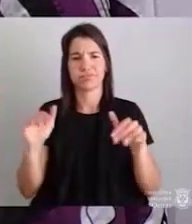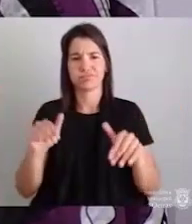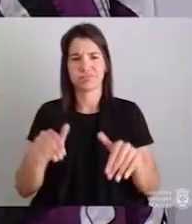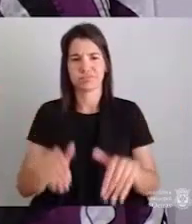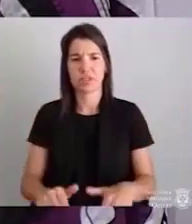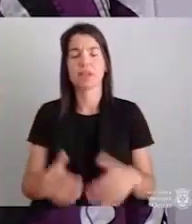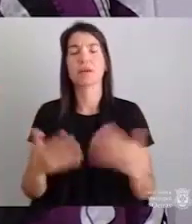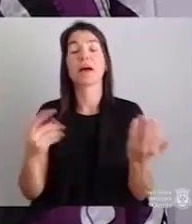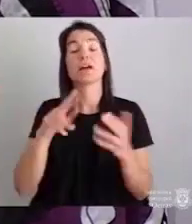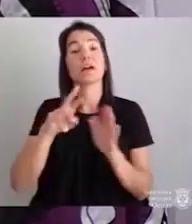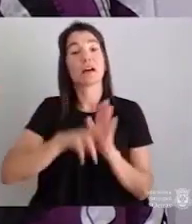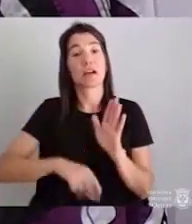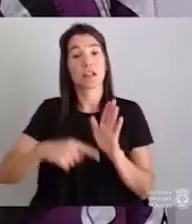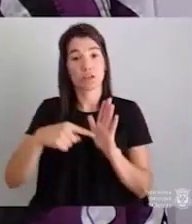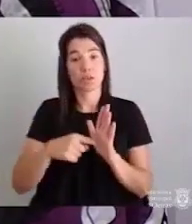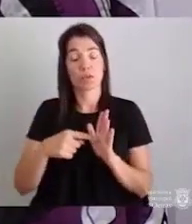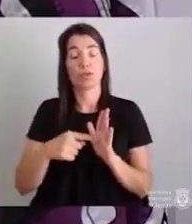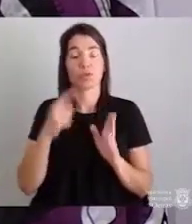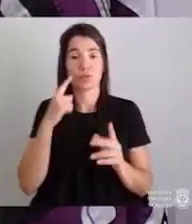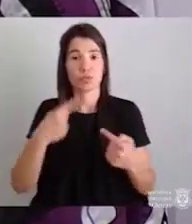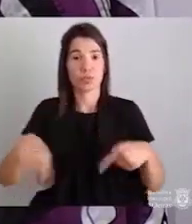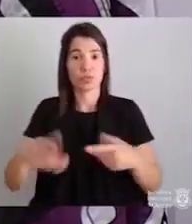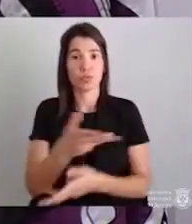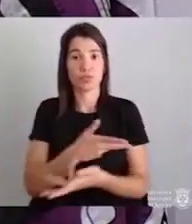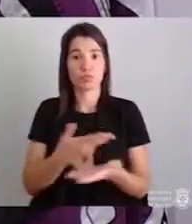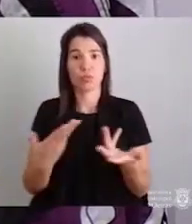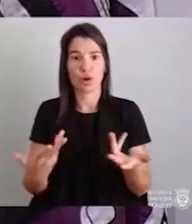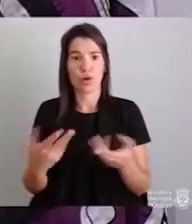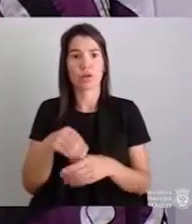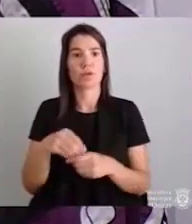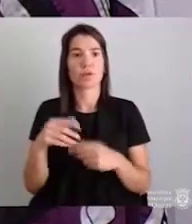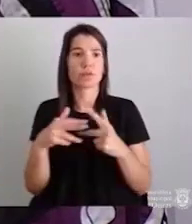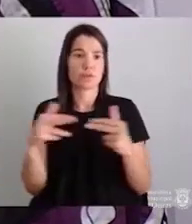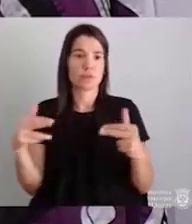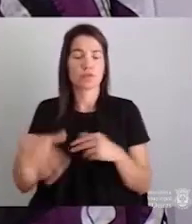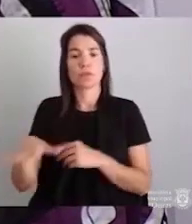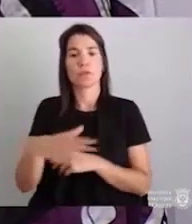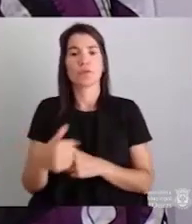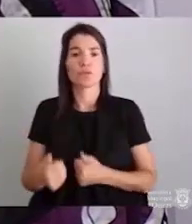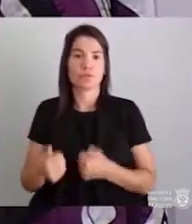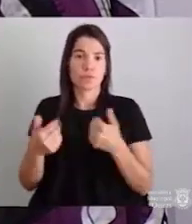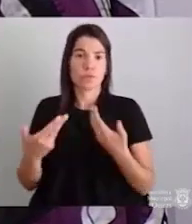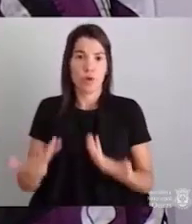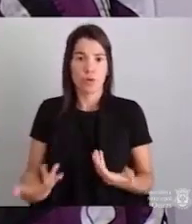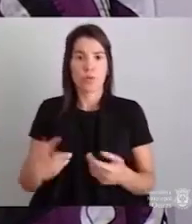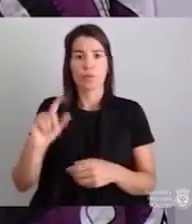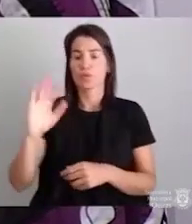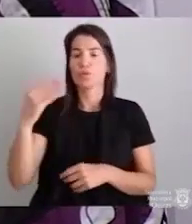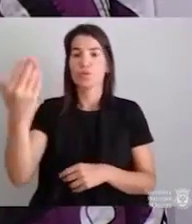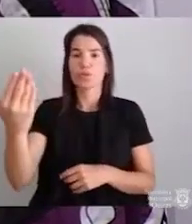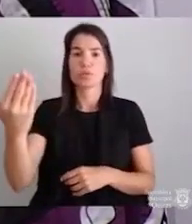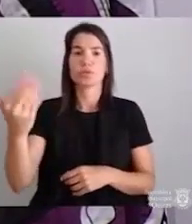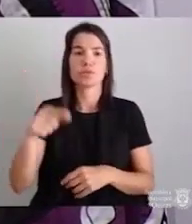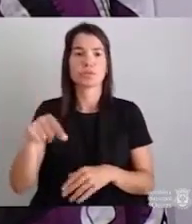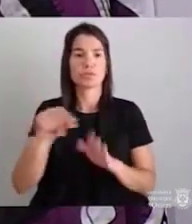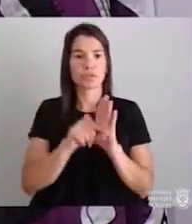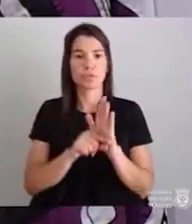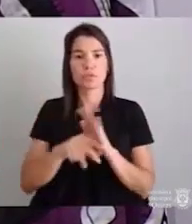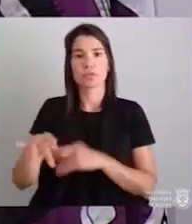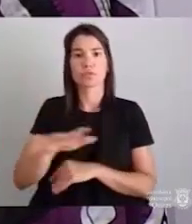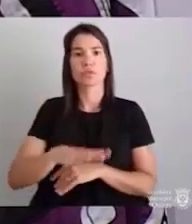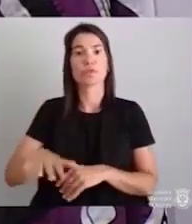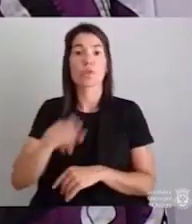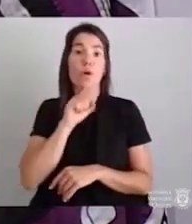relatório do encontro assumo hoje no contexto Municipal e Metropolitano atual e futuro o estatuto do território da